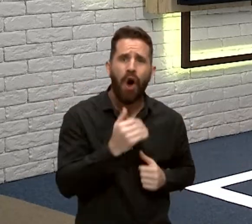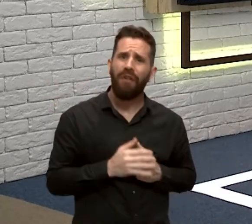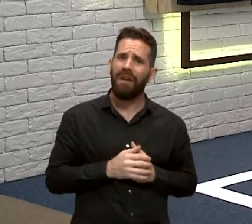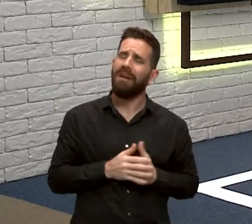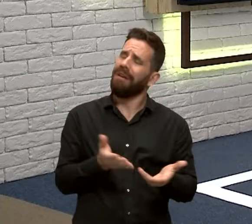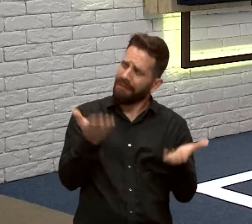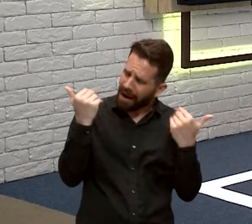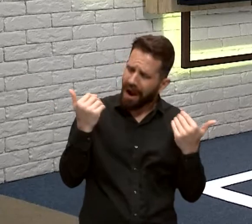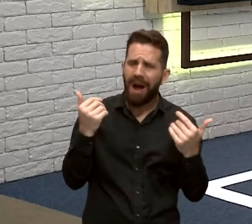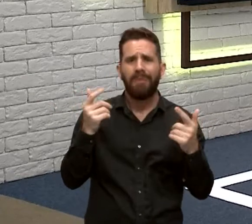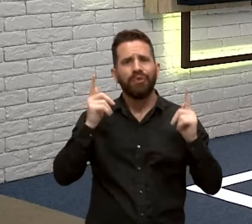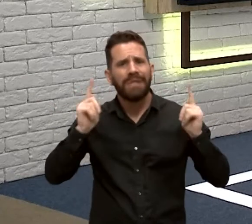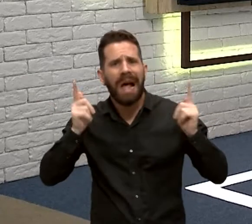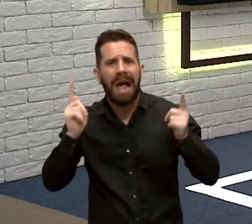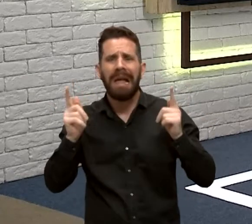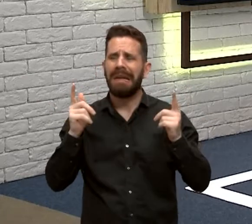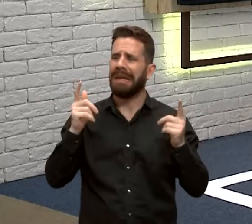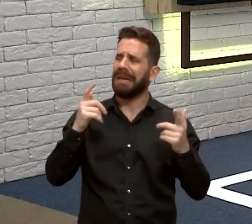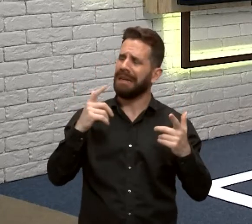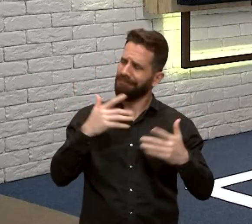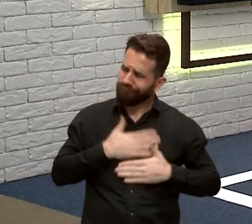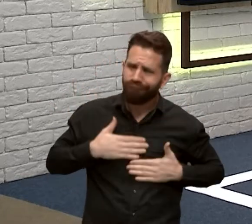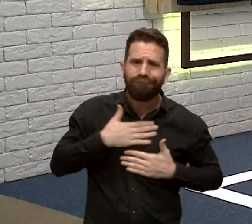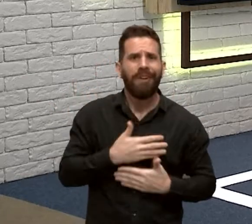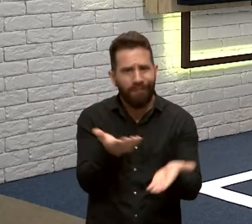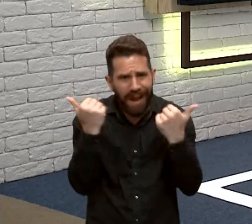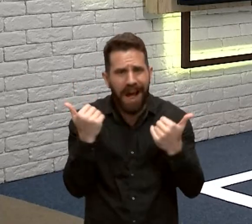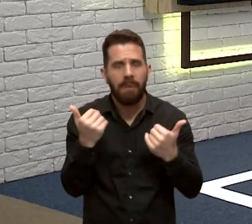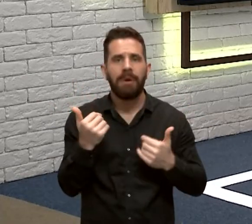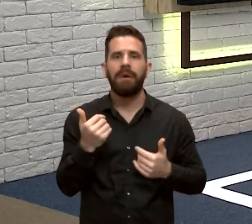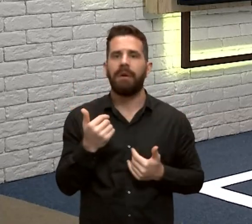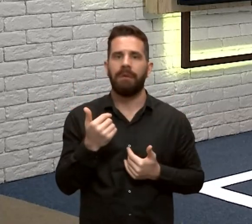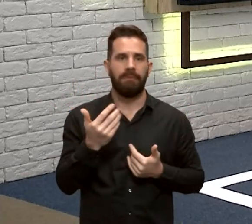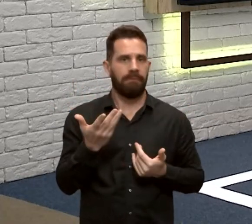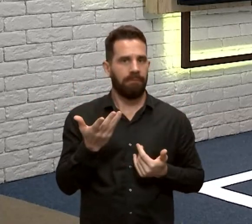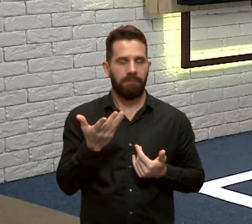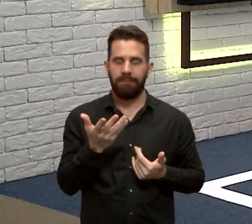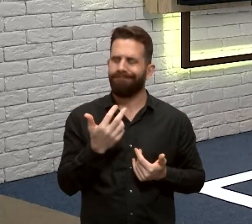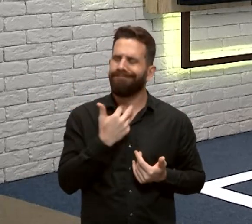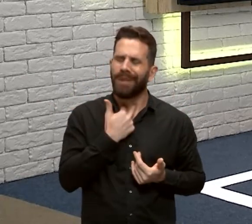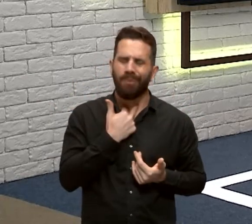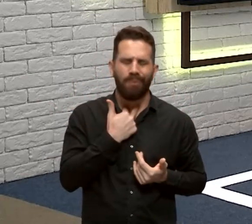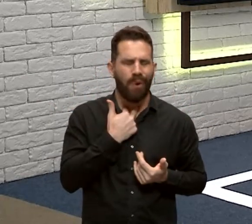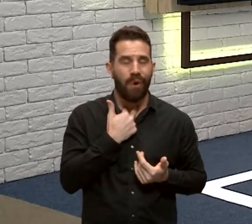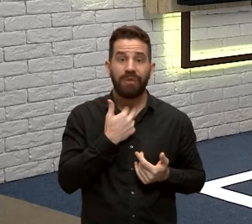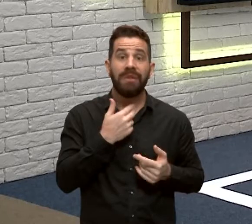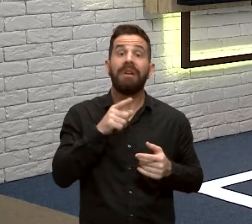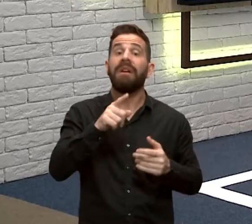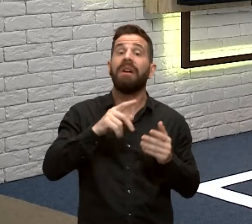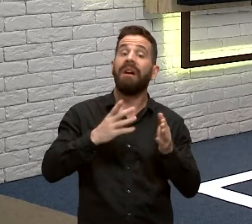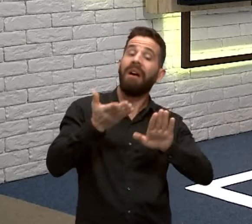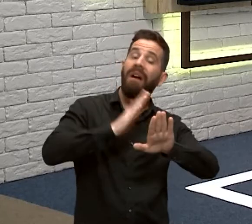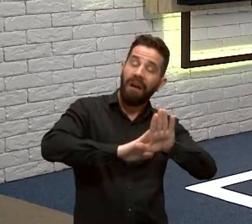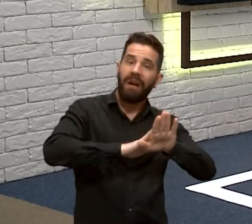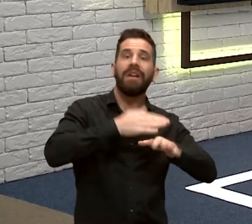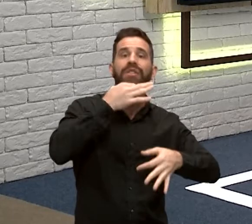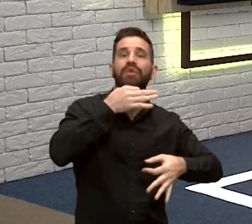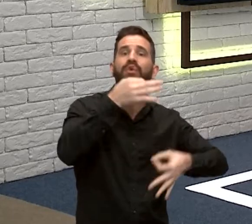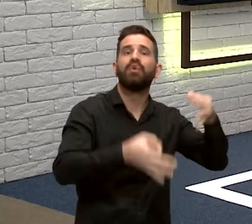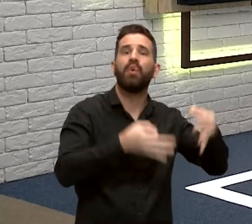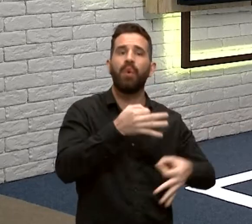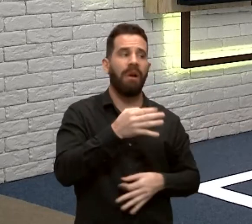Isso não vai legitimar a dor de ninguém. Então, vamos não julgar o outro, né? Vamos